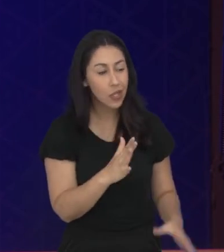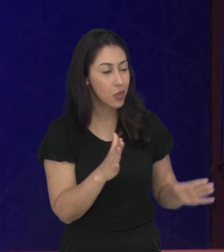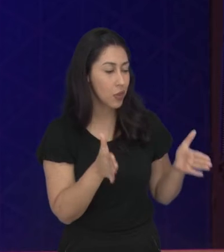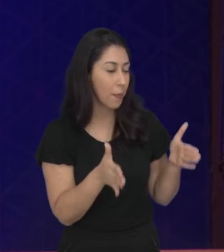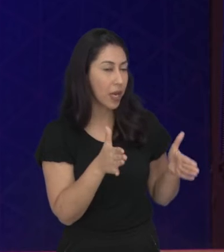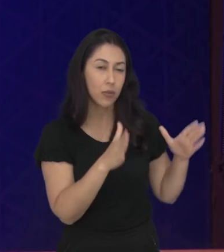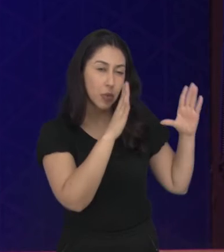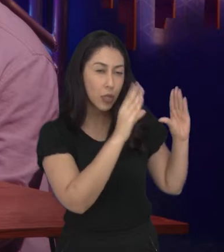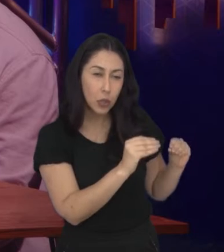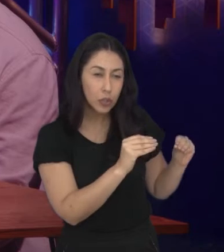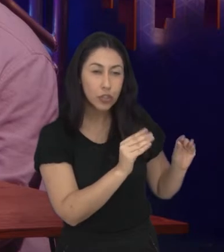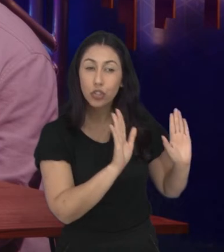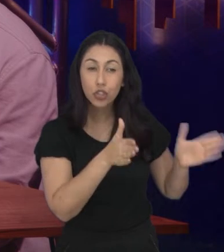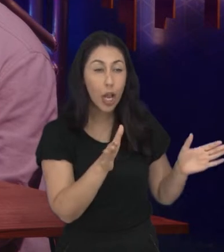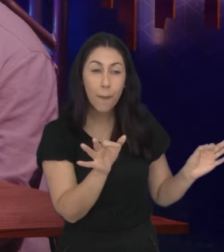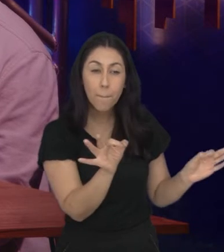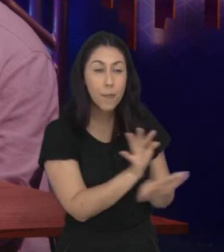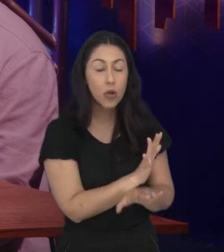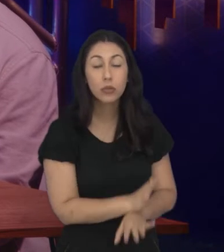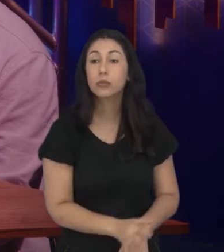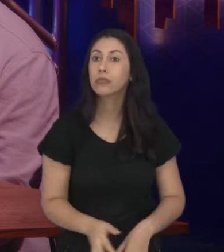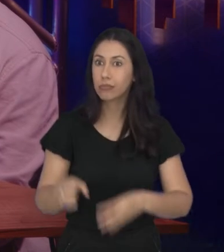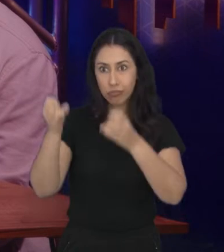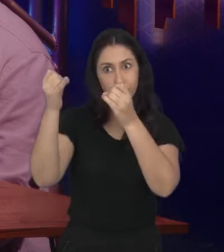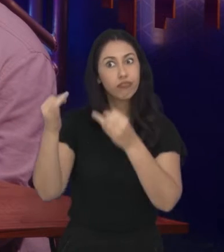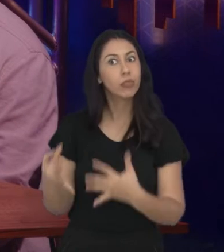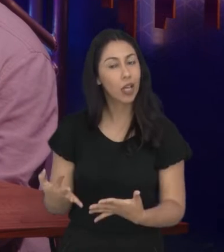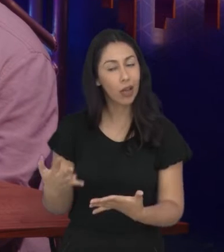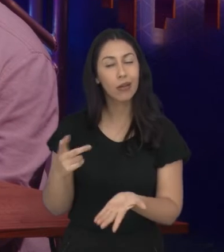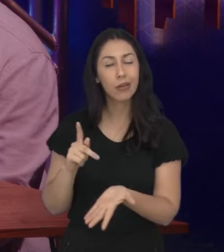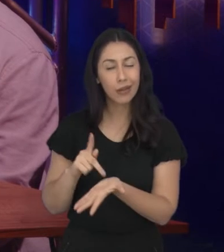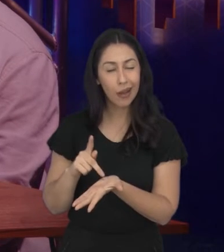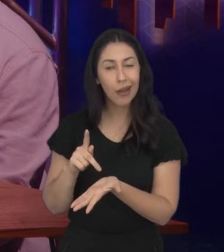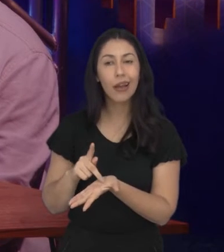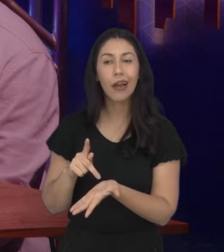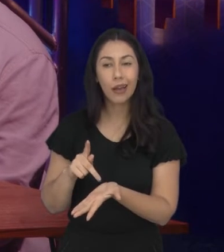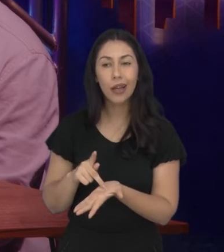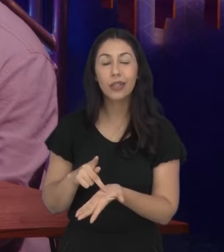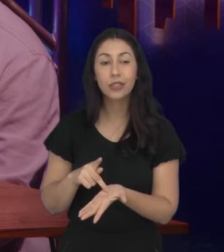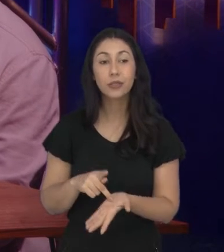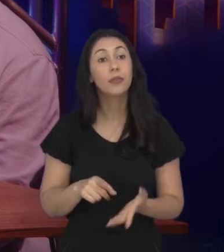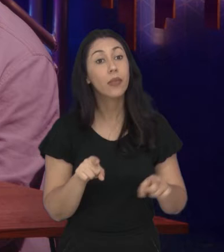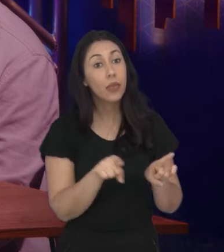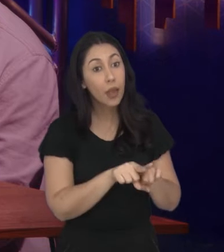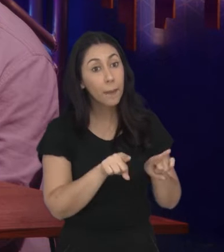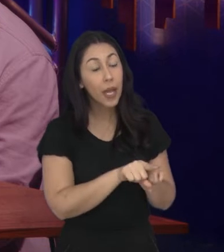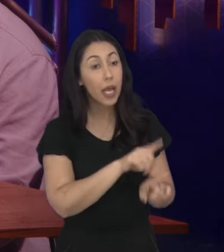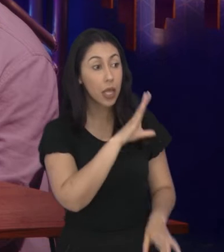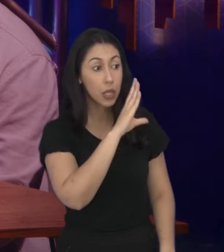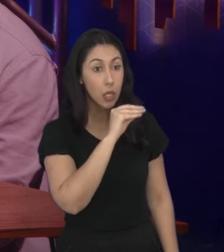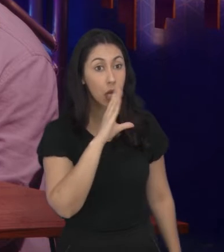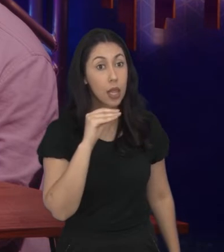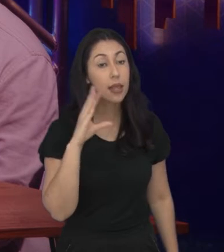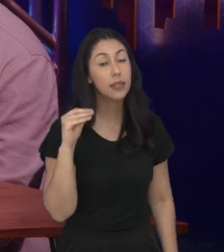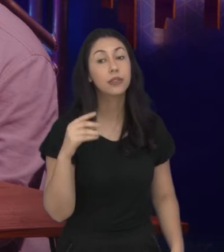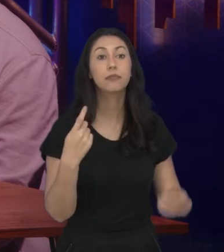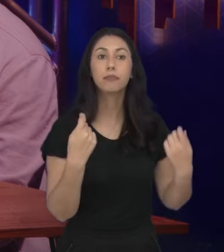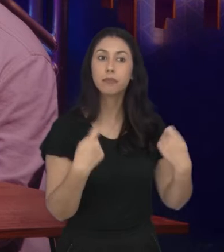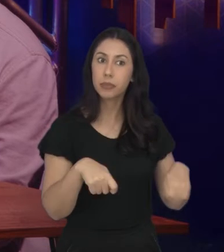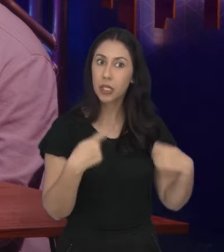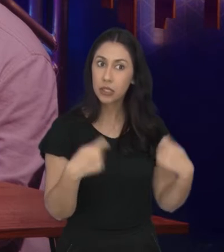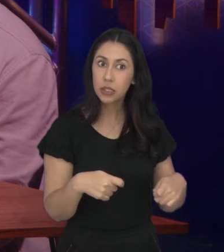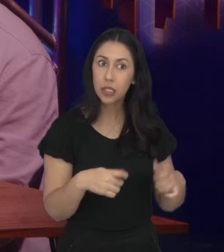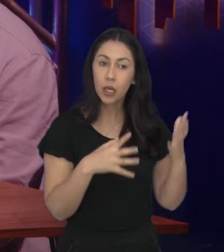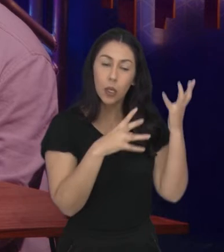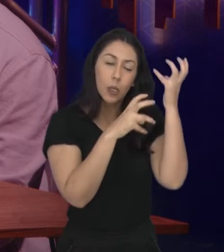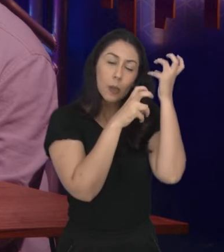Já vai ser o suficiente para eles. E vai ser suficiente. Isso explica muita coisa. Exato. E, em contrapartida, adolescentes precisam